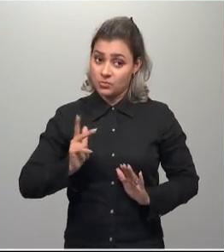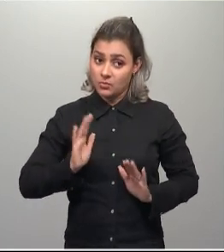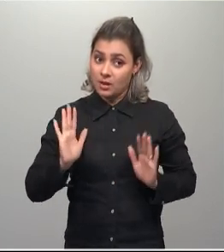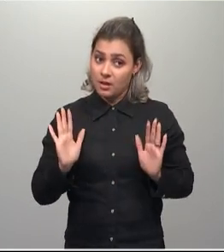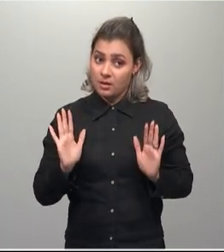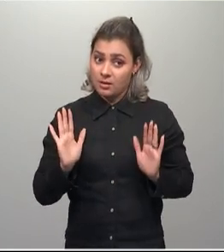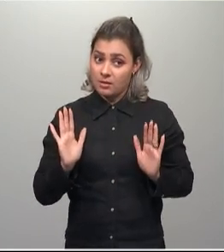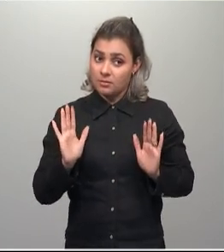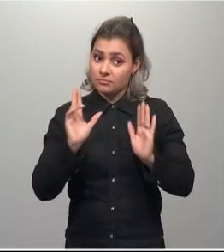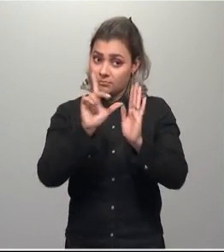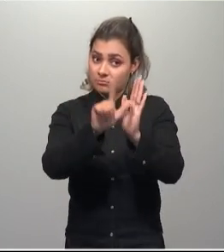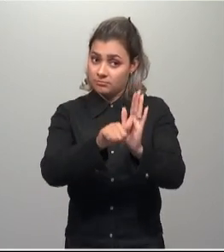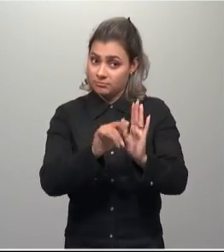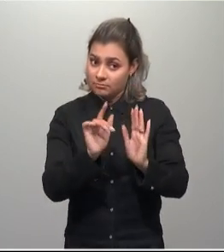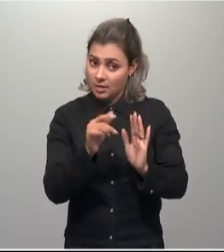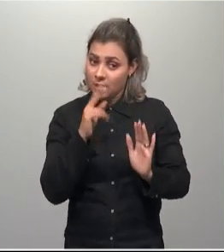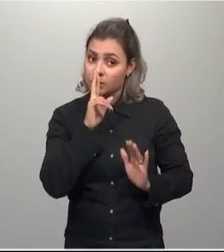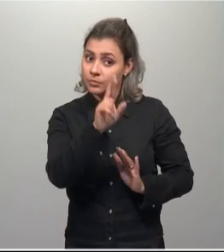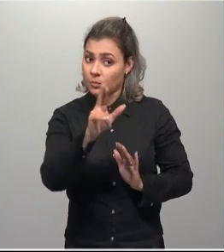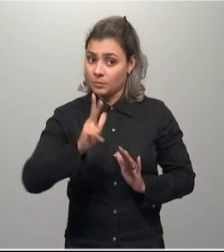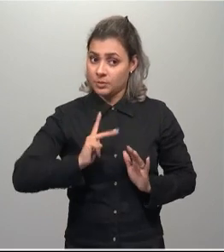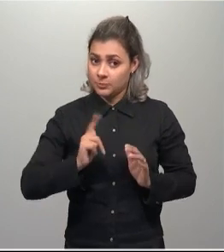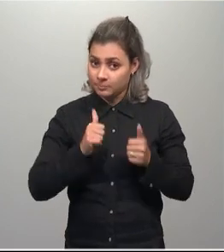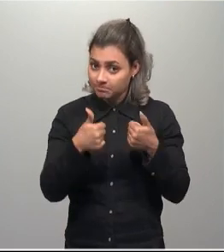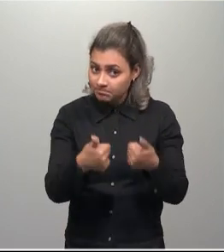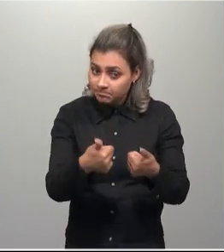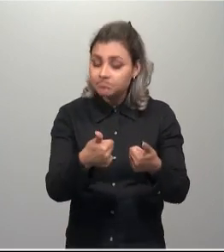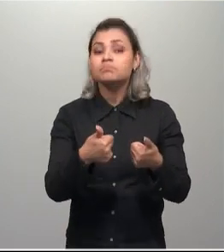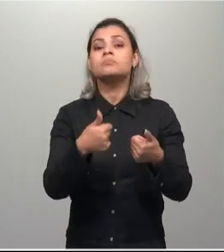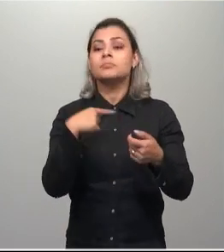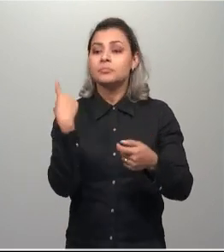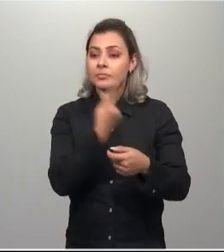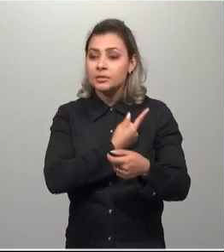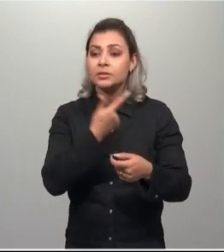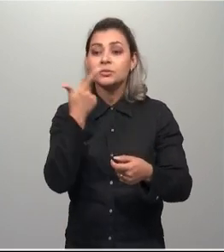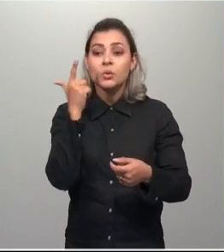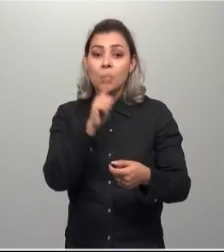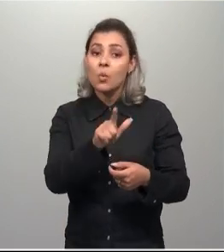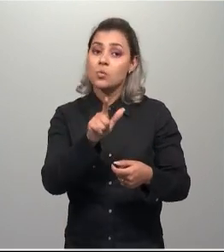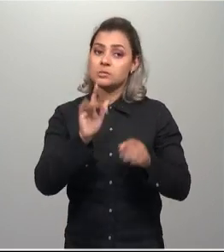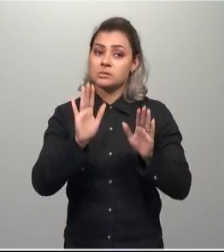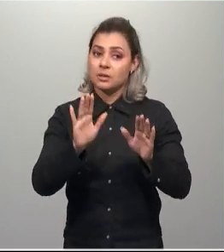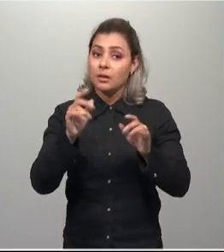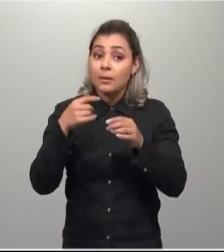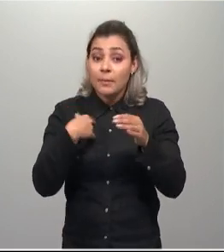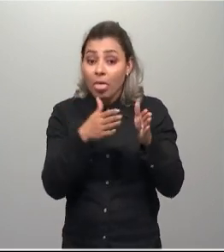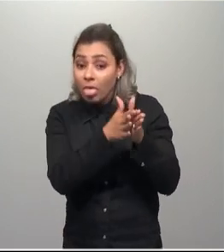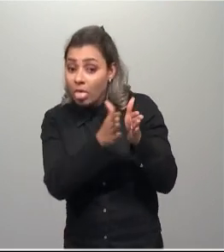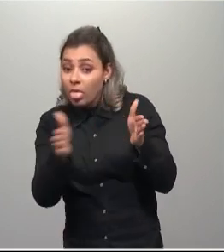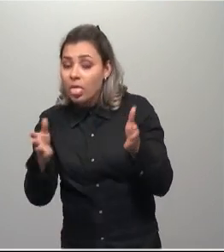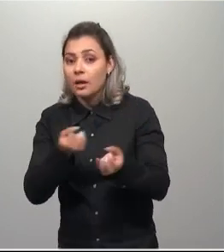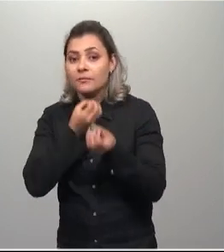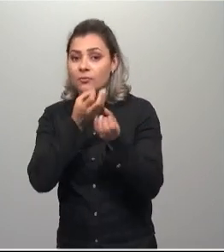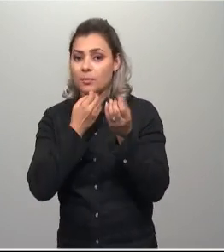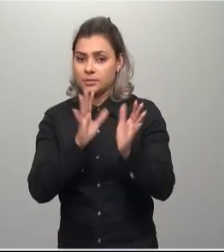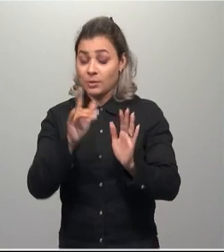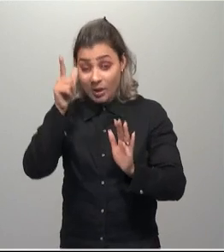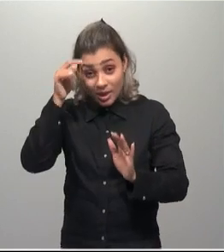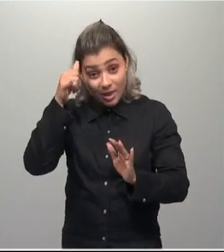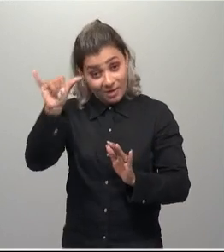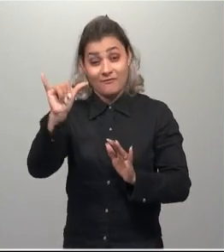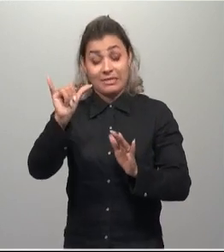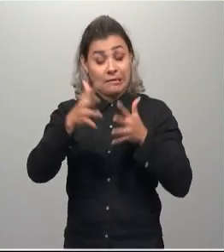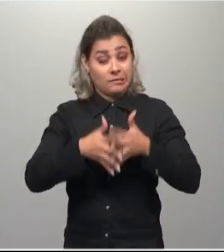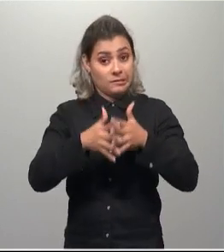via sistema ok só pra gente poder ter a linha de raciocínio aí pra num não perder tá bom é